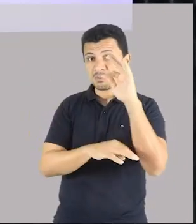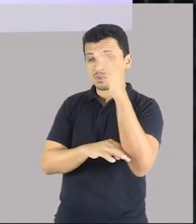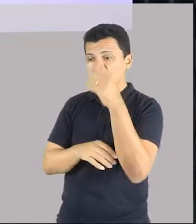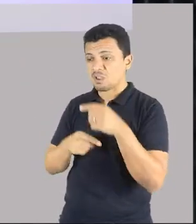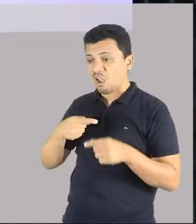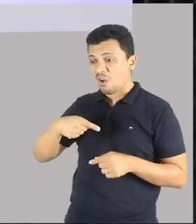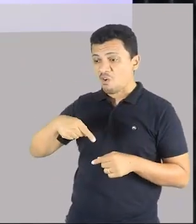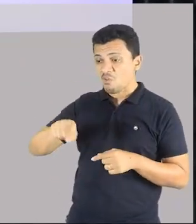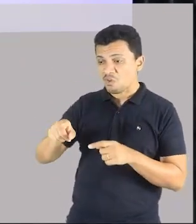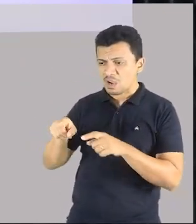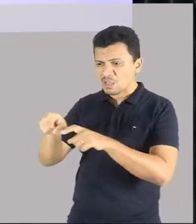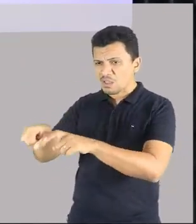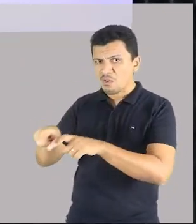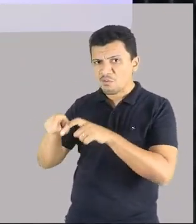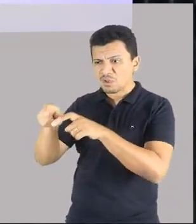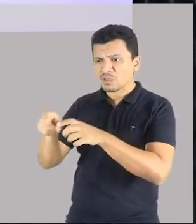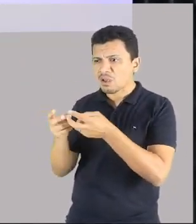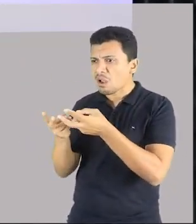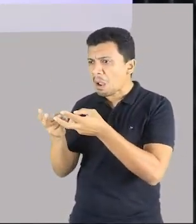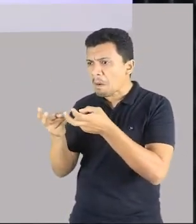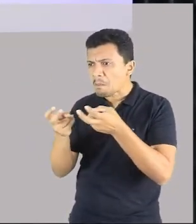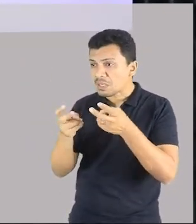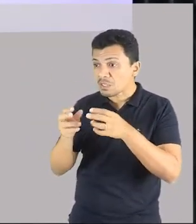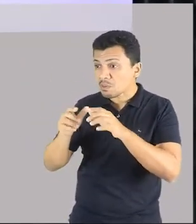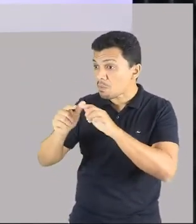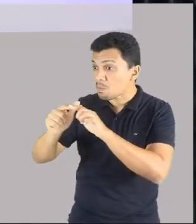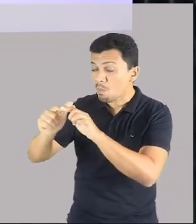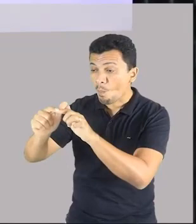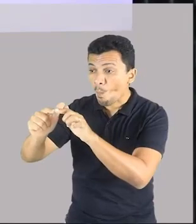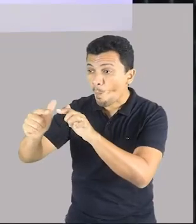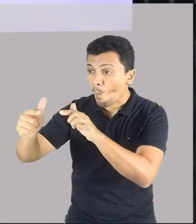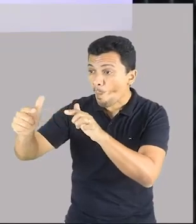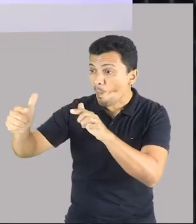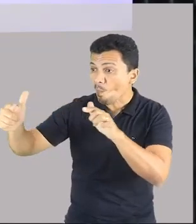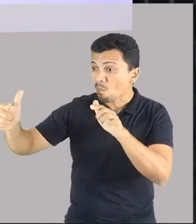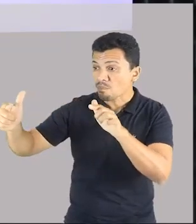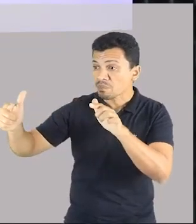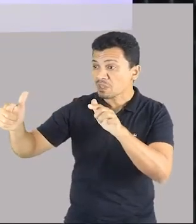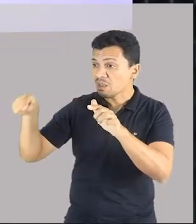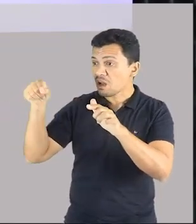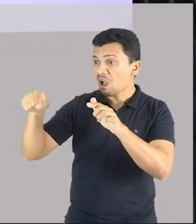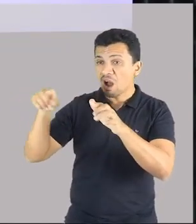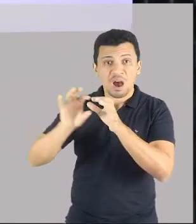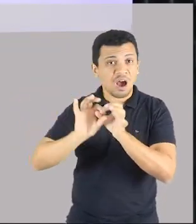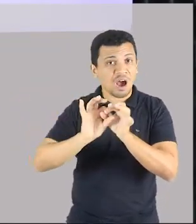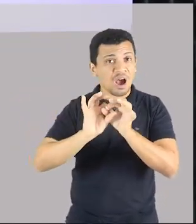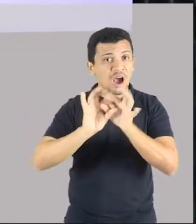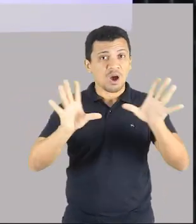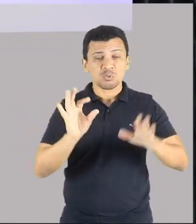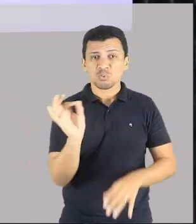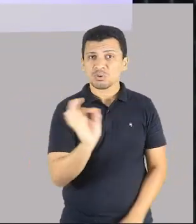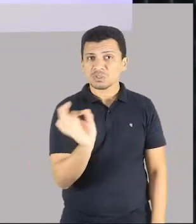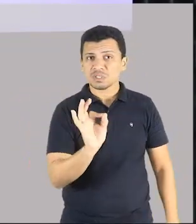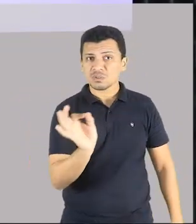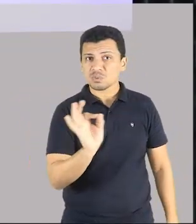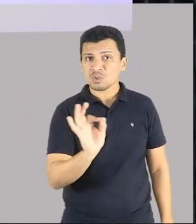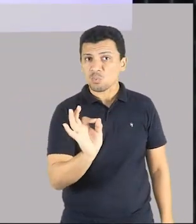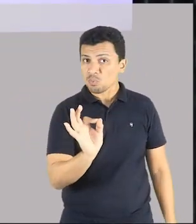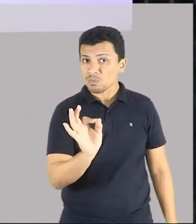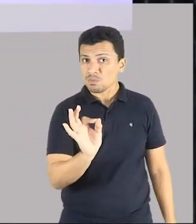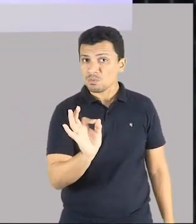fazenda e ele percebe um desmatamento em larga escala que não foi autorizado previamente pela administração